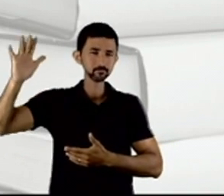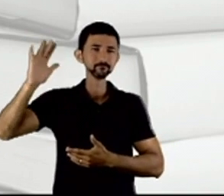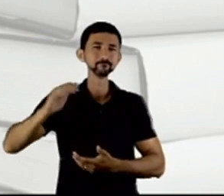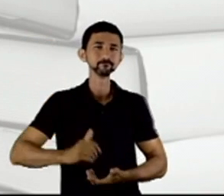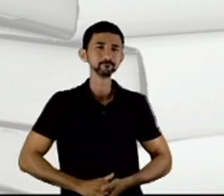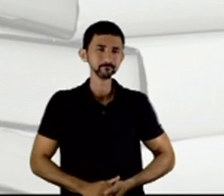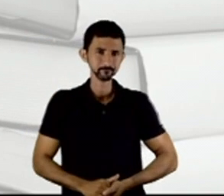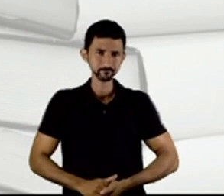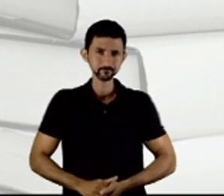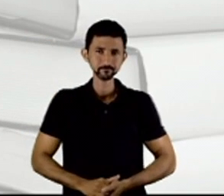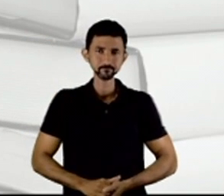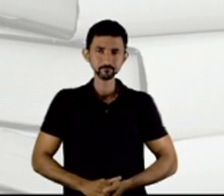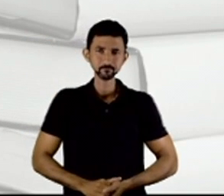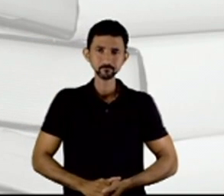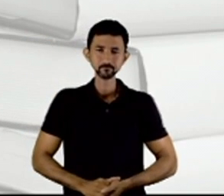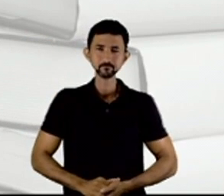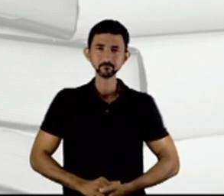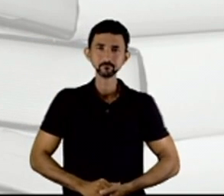indefinidamente, infinitamente também.